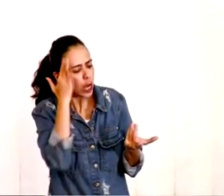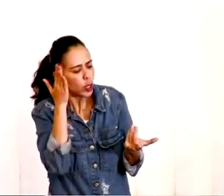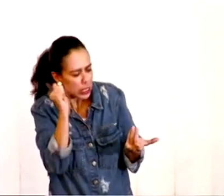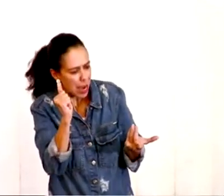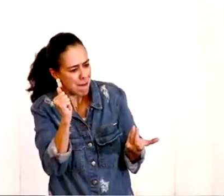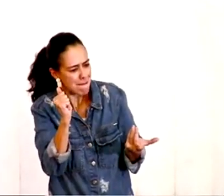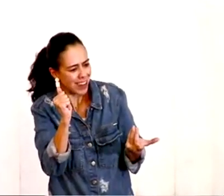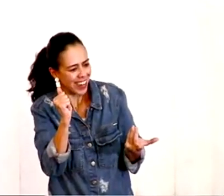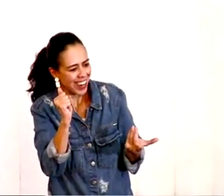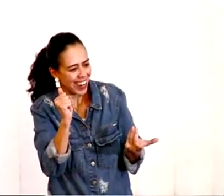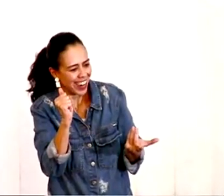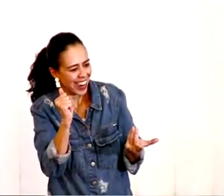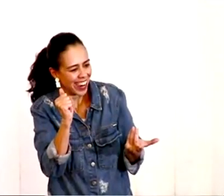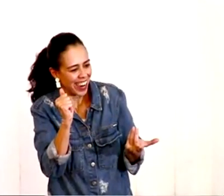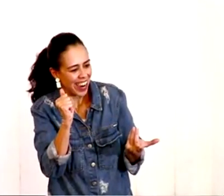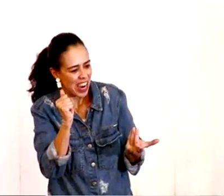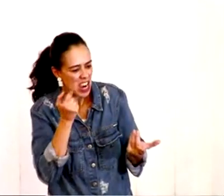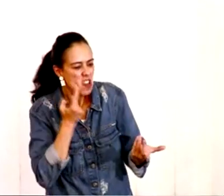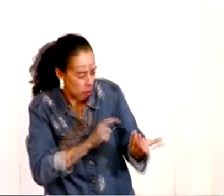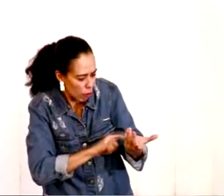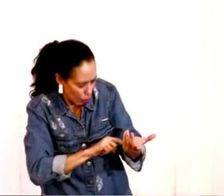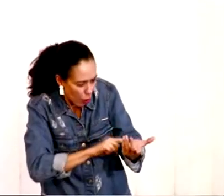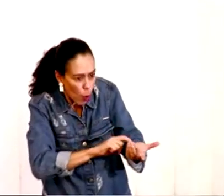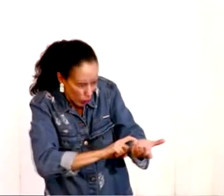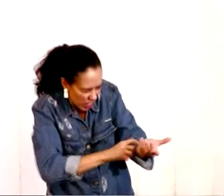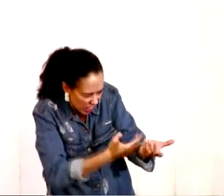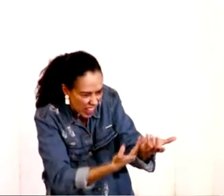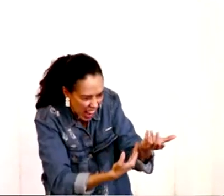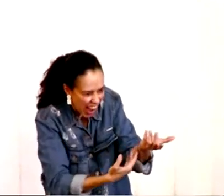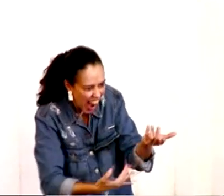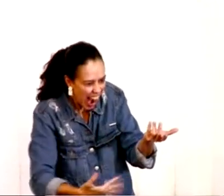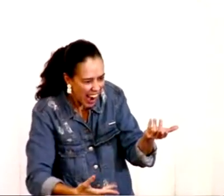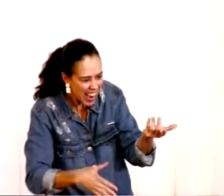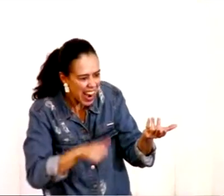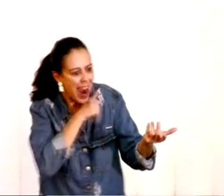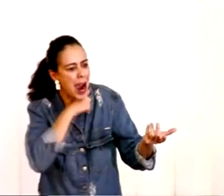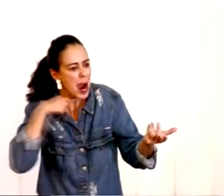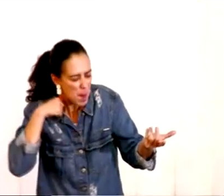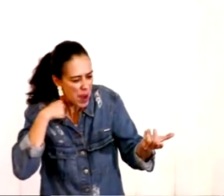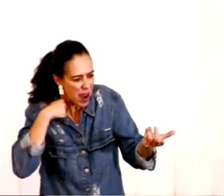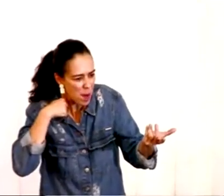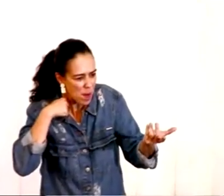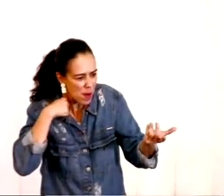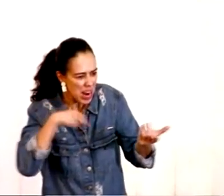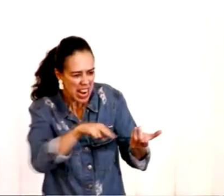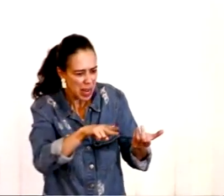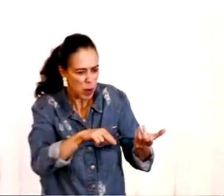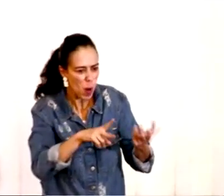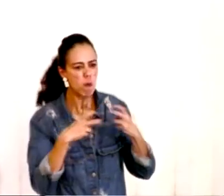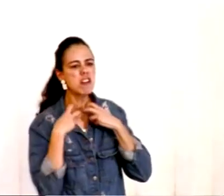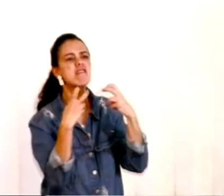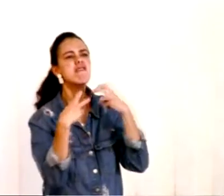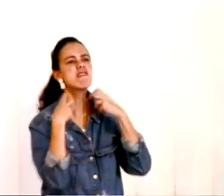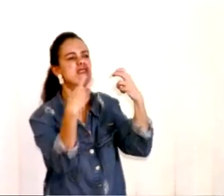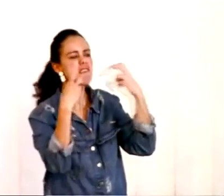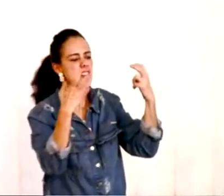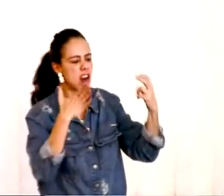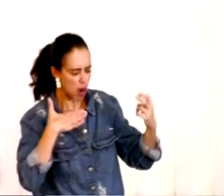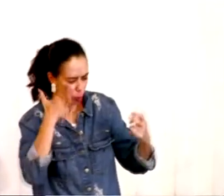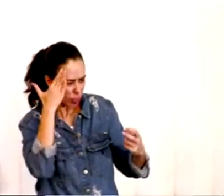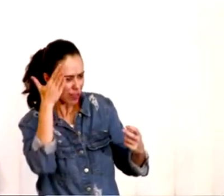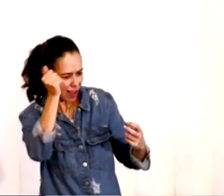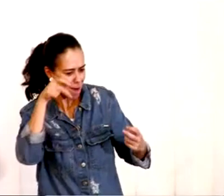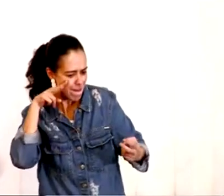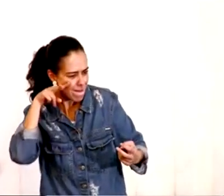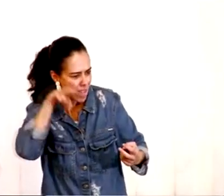mim. E na sequência, o que Deus vai fazer? Deus vai